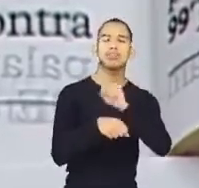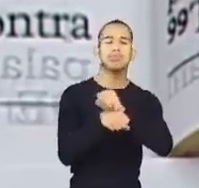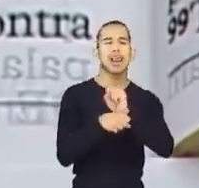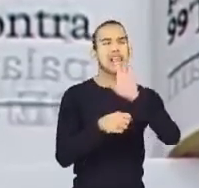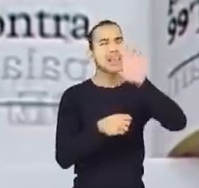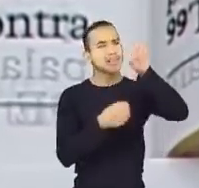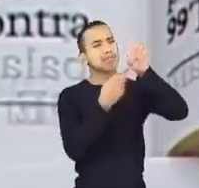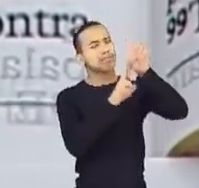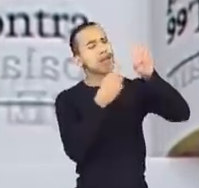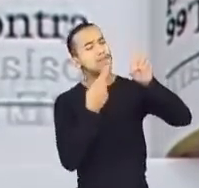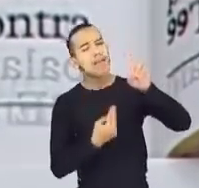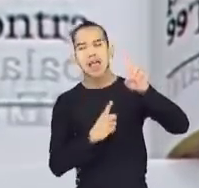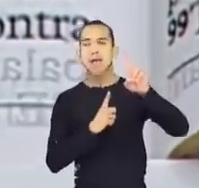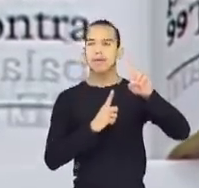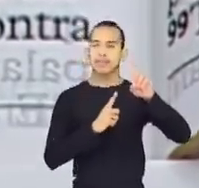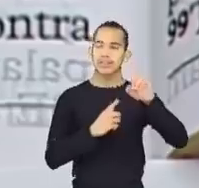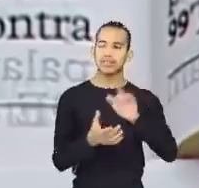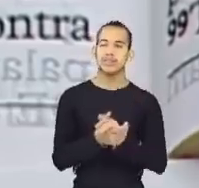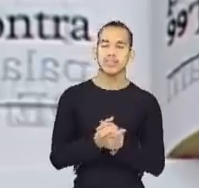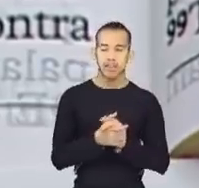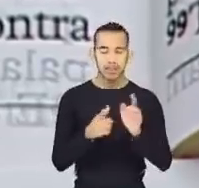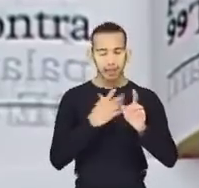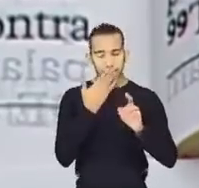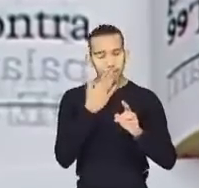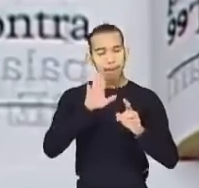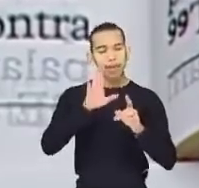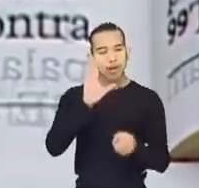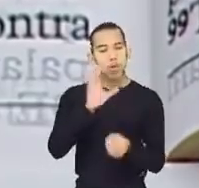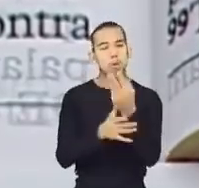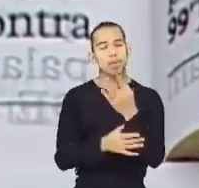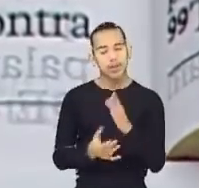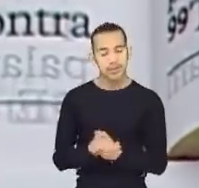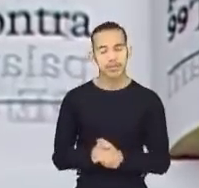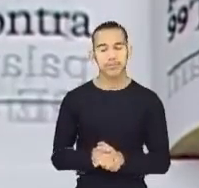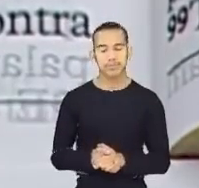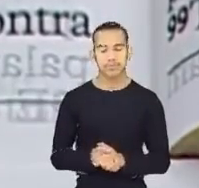gente está esperando por tua promessa.